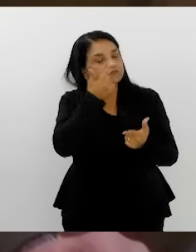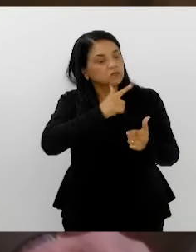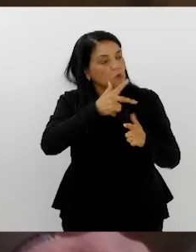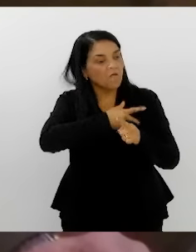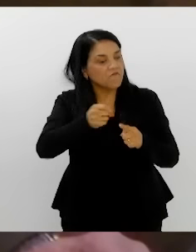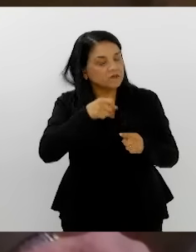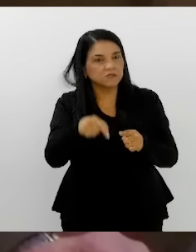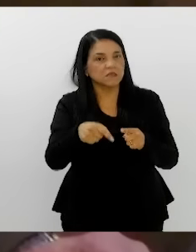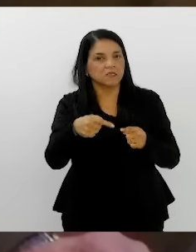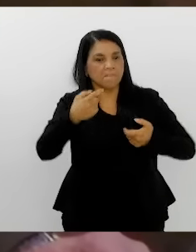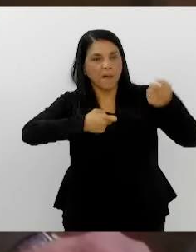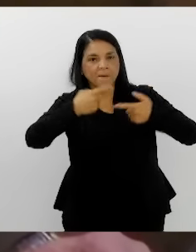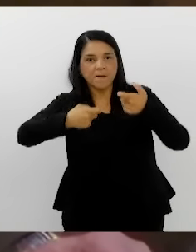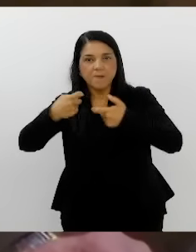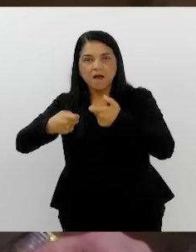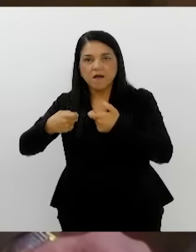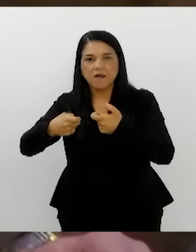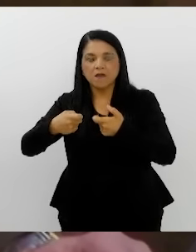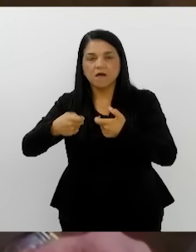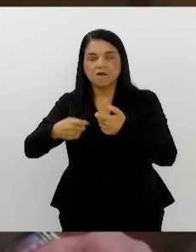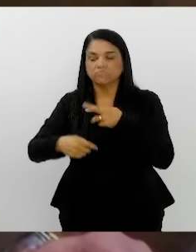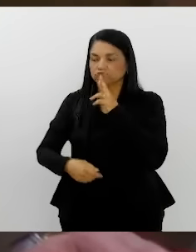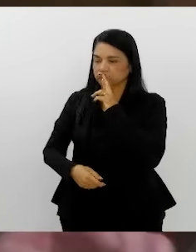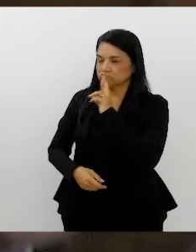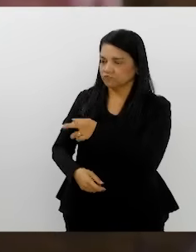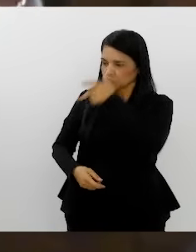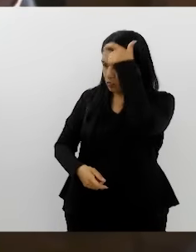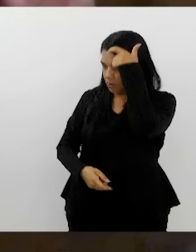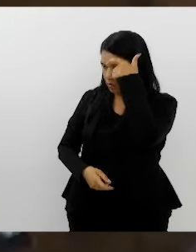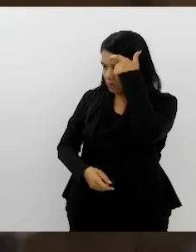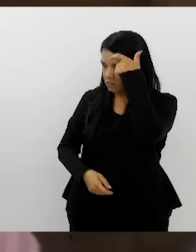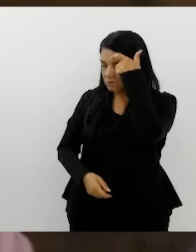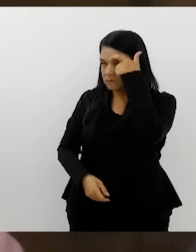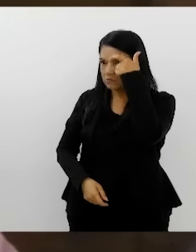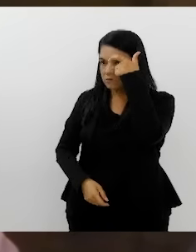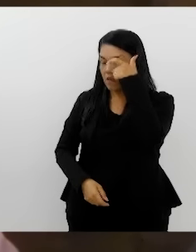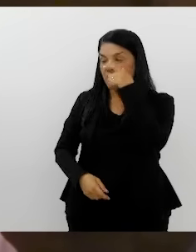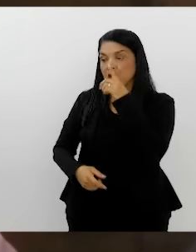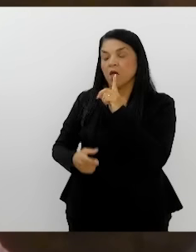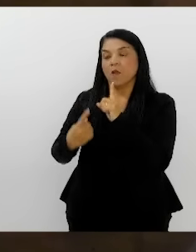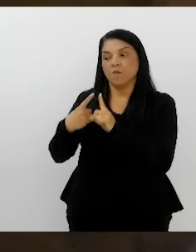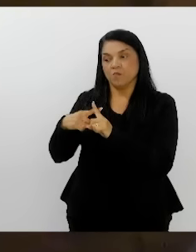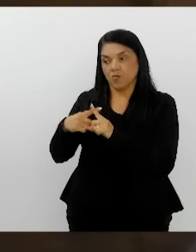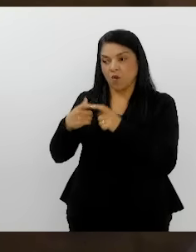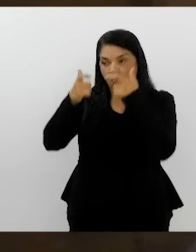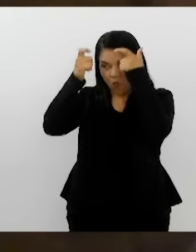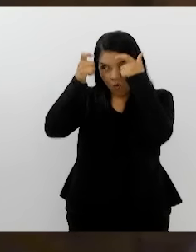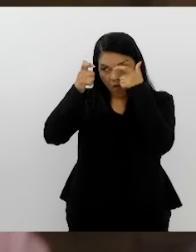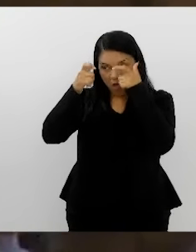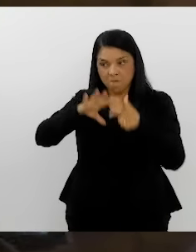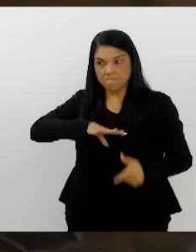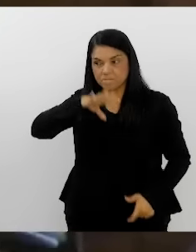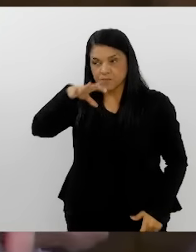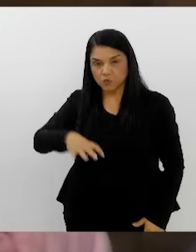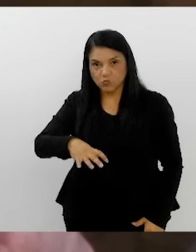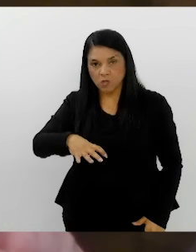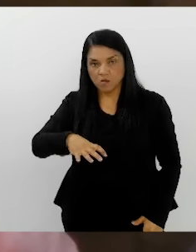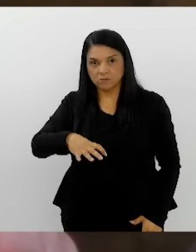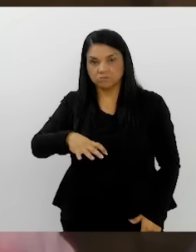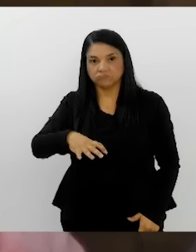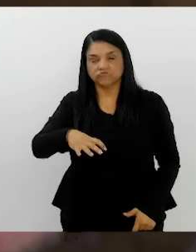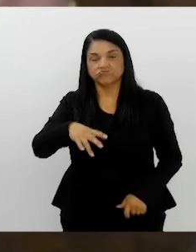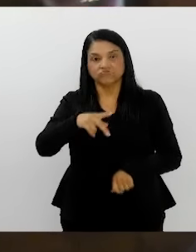esta batalha? E disseram: é porque o rei de Portugal tem o que ele tem